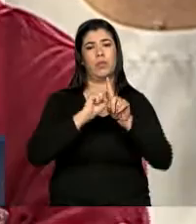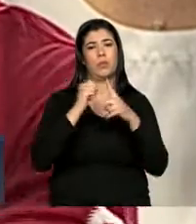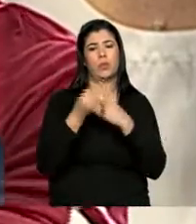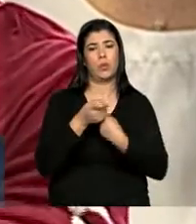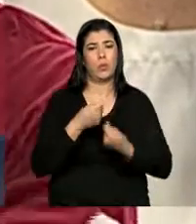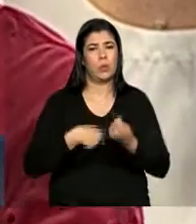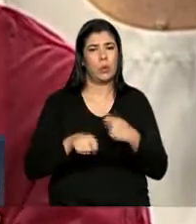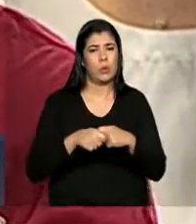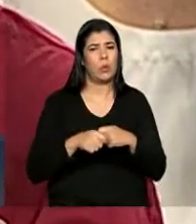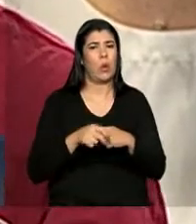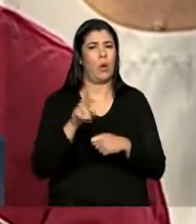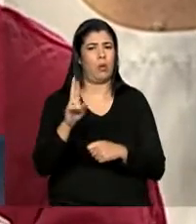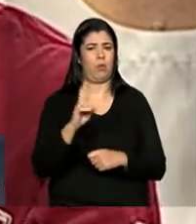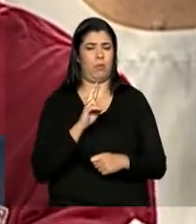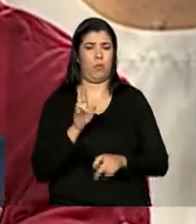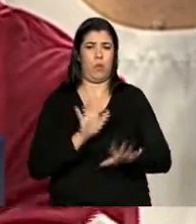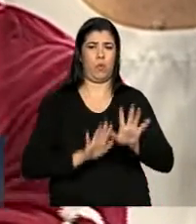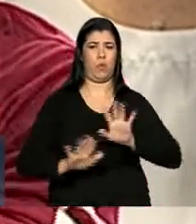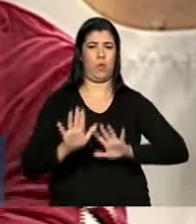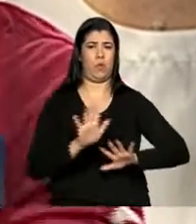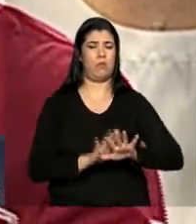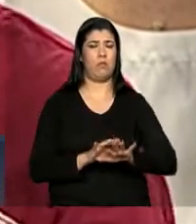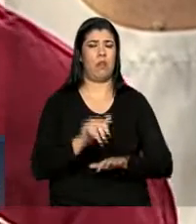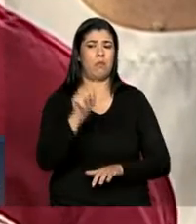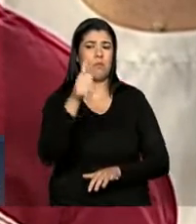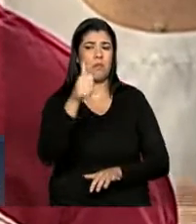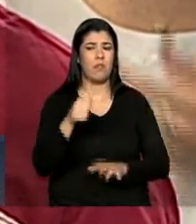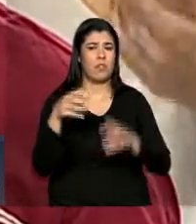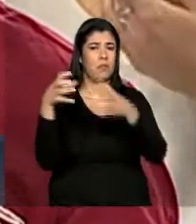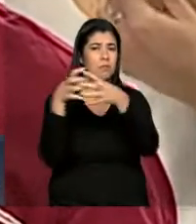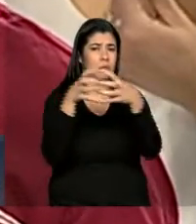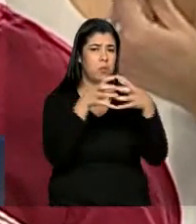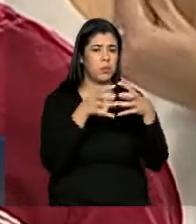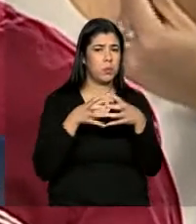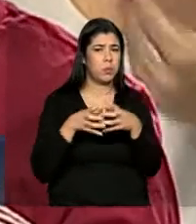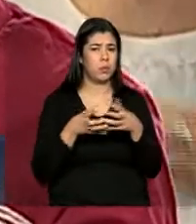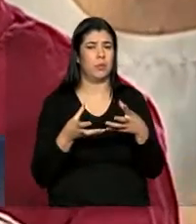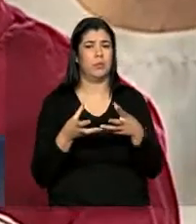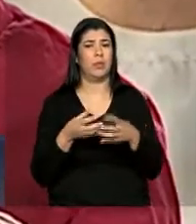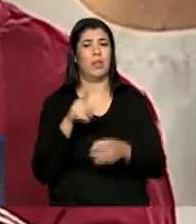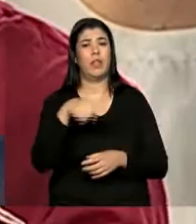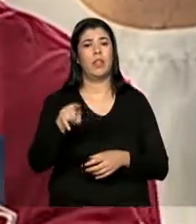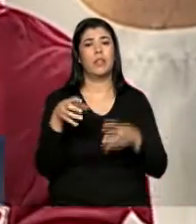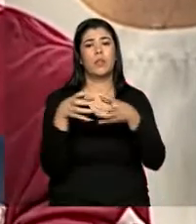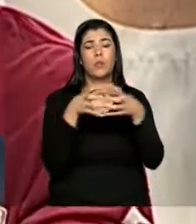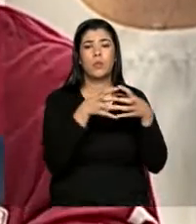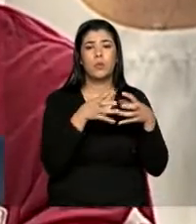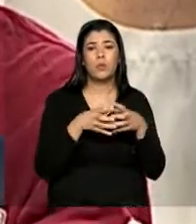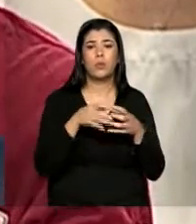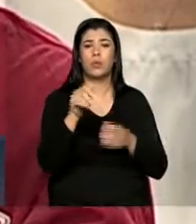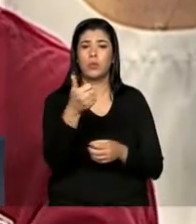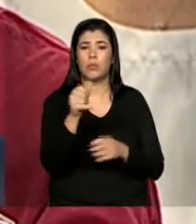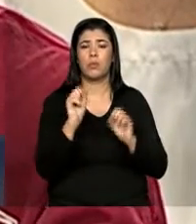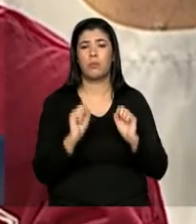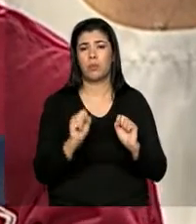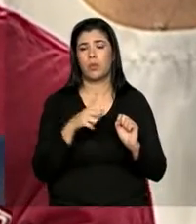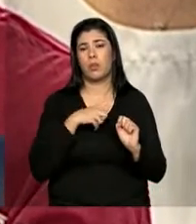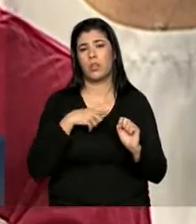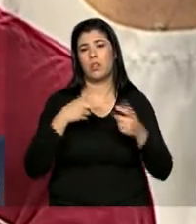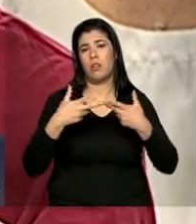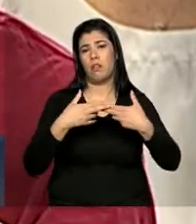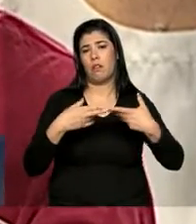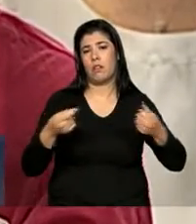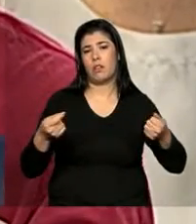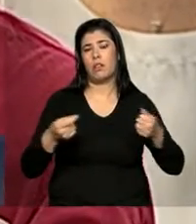cuidado na hora de fazer esse ranking, né? Procurar alguns nichos. Esses outros nichos também podem ser avaliados em critérios